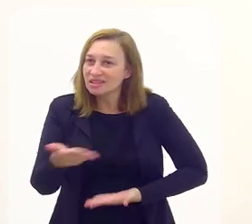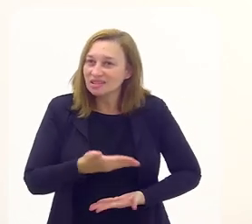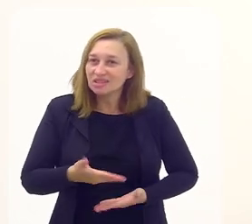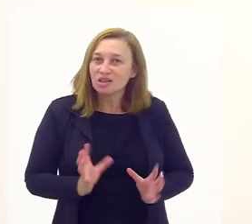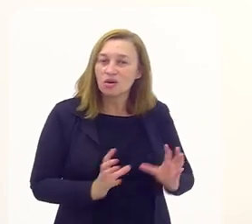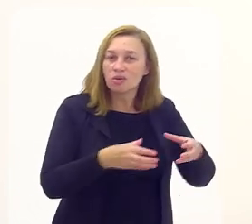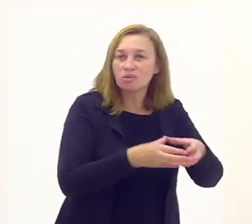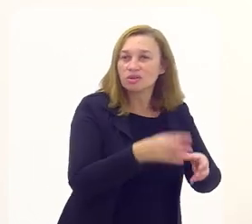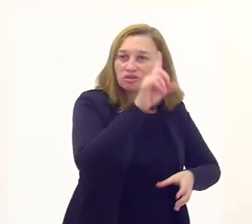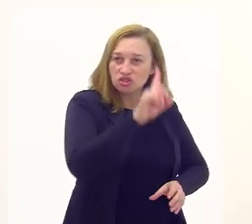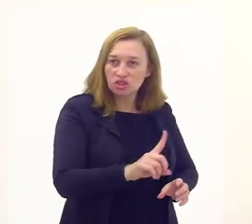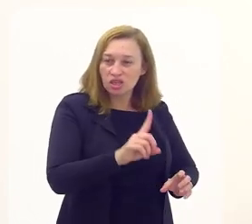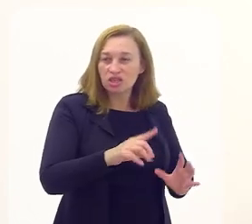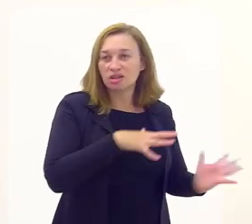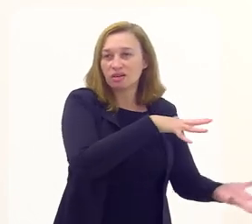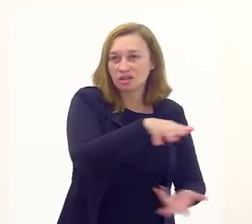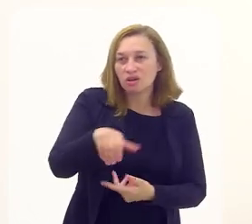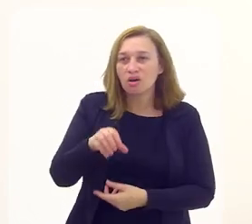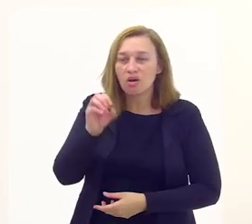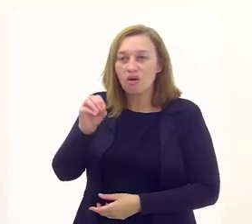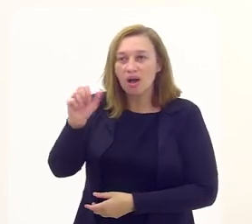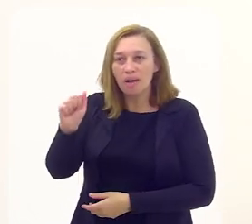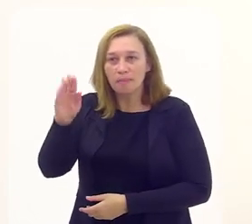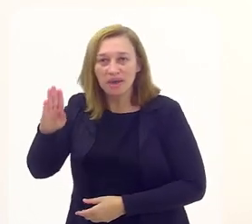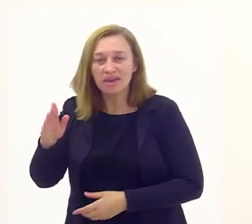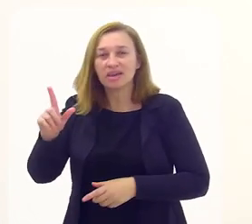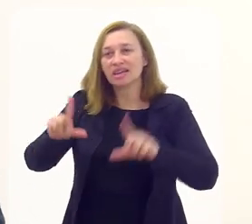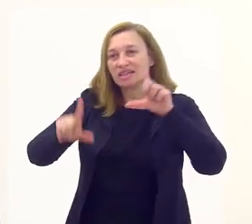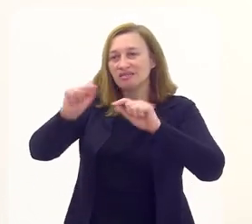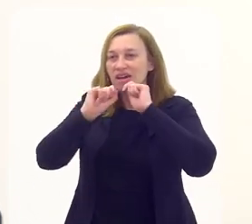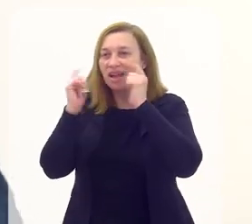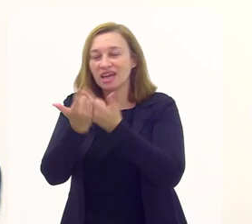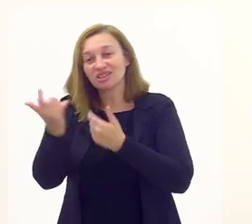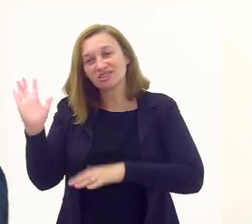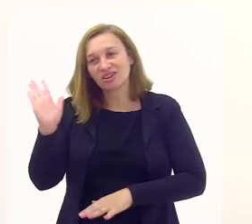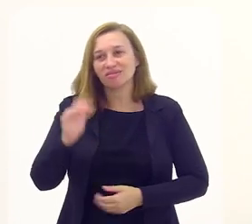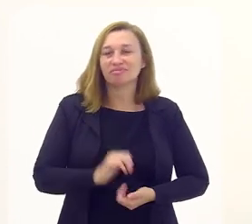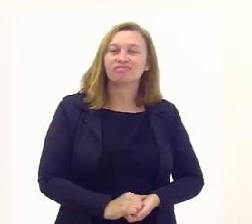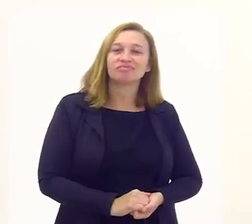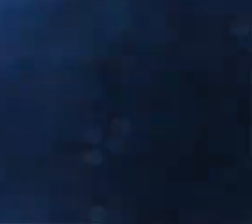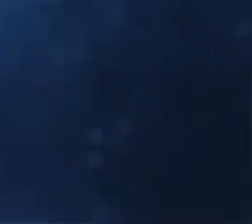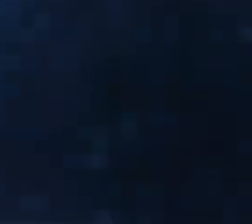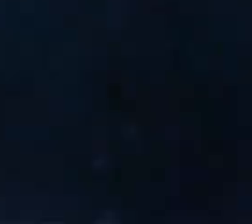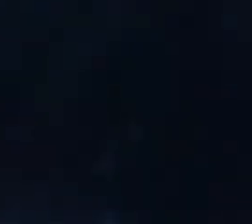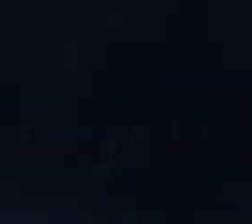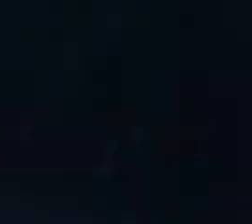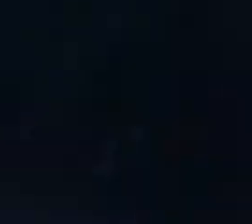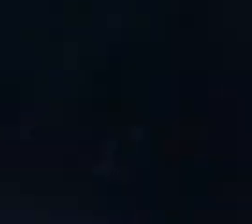realizado em parceria pela Comissão de Direito Internacional da OAB e a TV Alerj. Até a próxima.